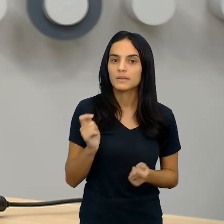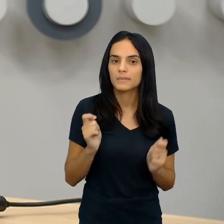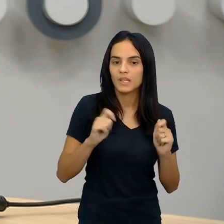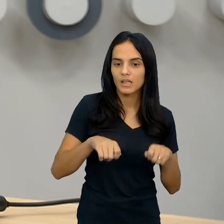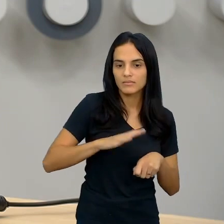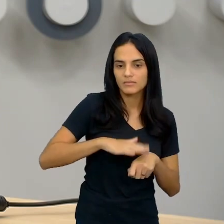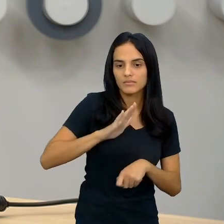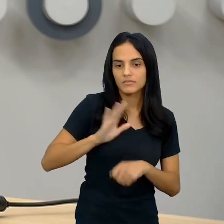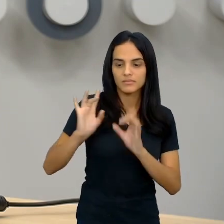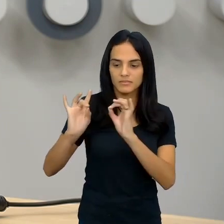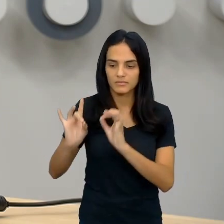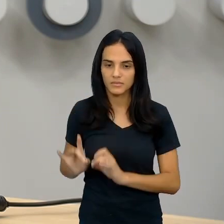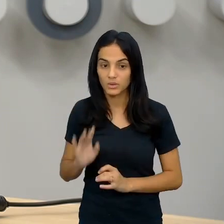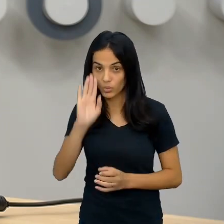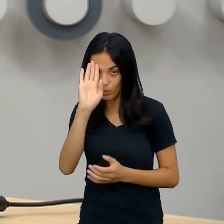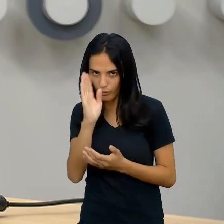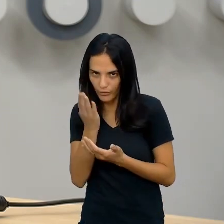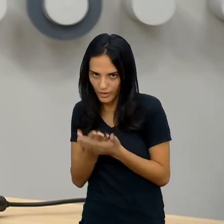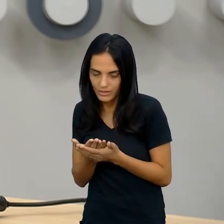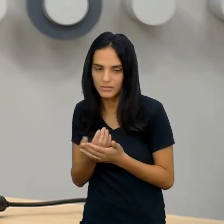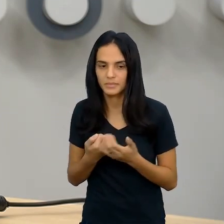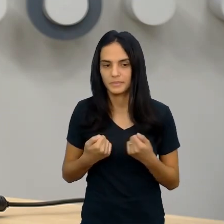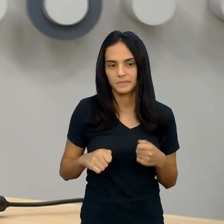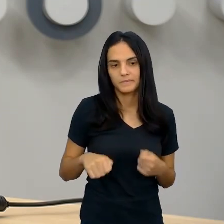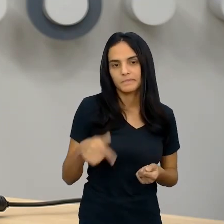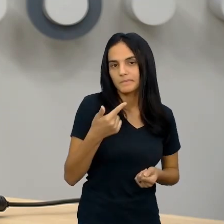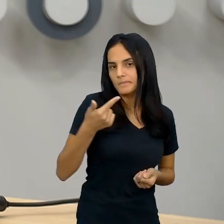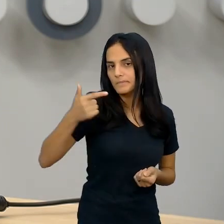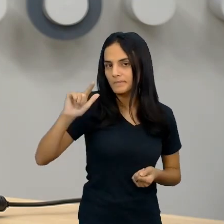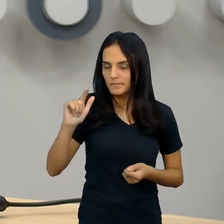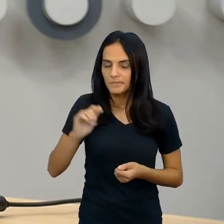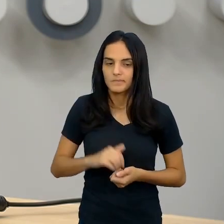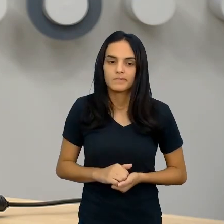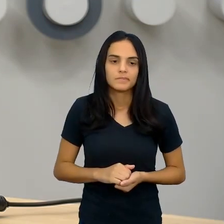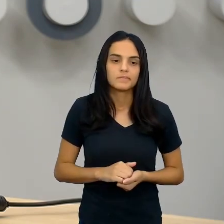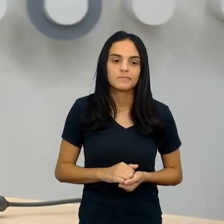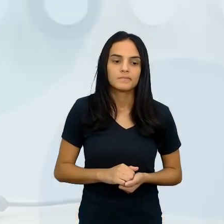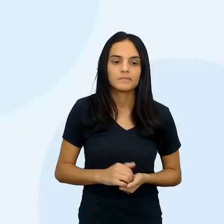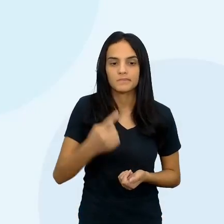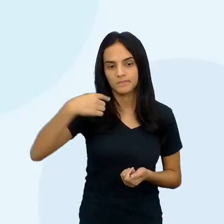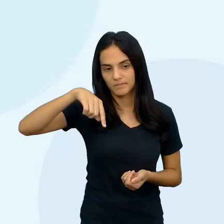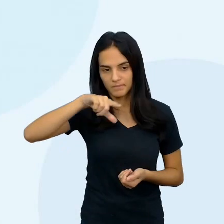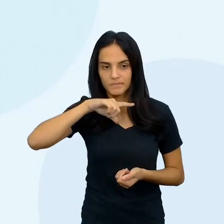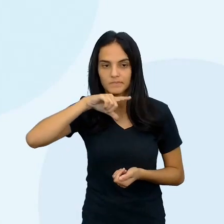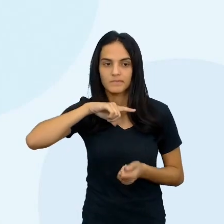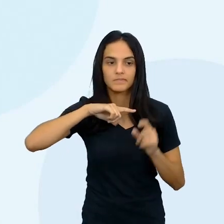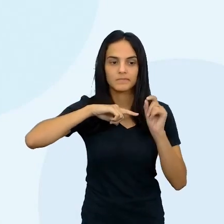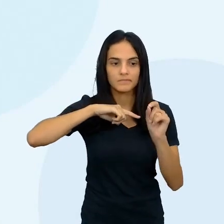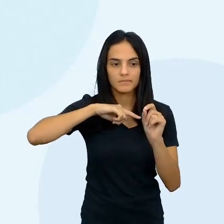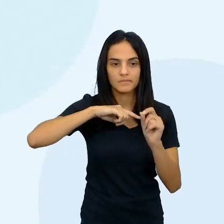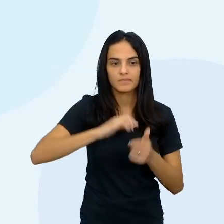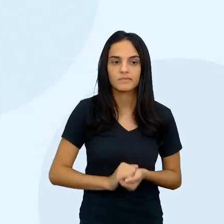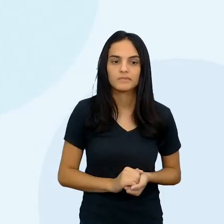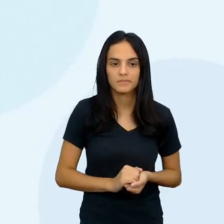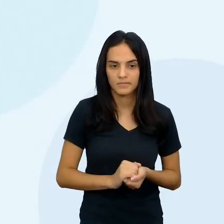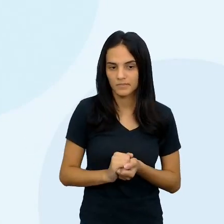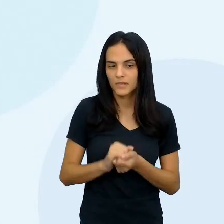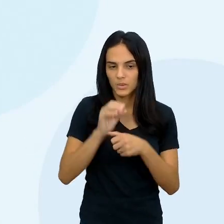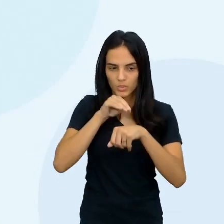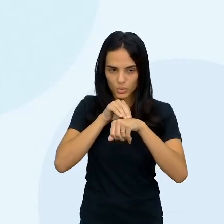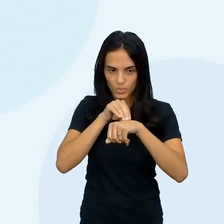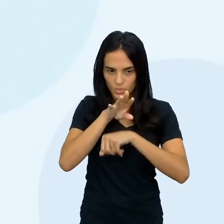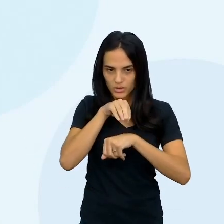credibilidade e a autoconfiança. No próximo slide, nós temos então uma